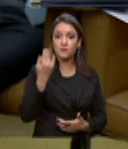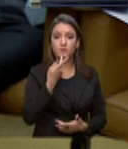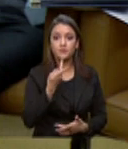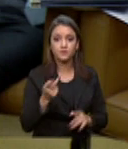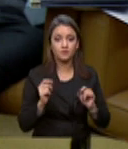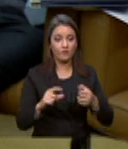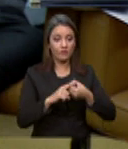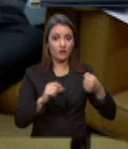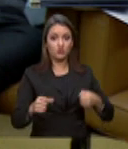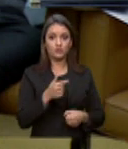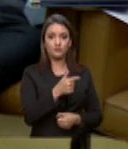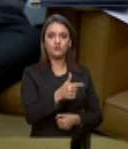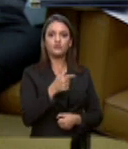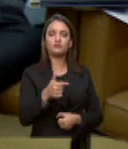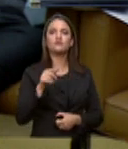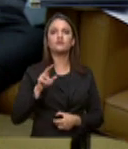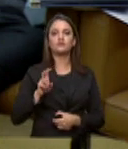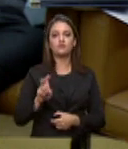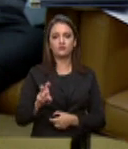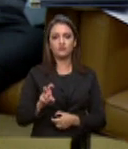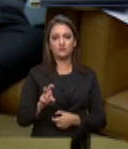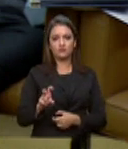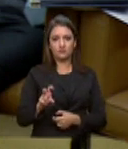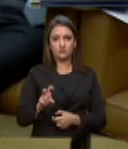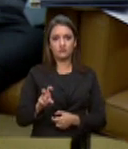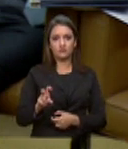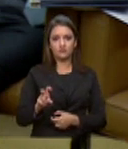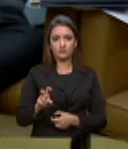que no artigo 225, para além de